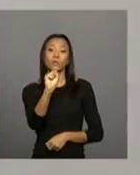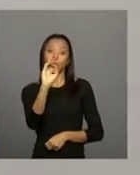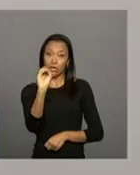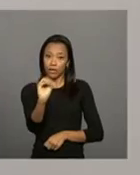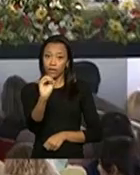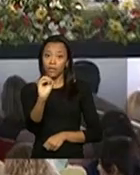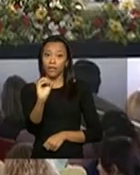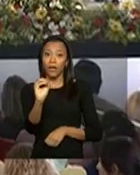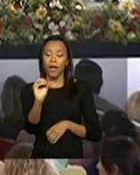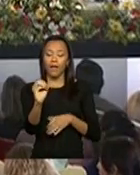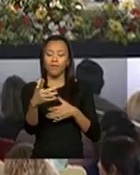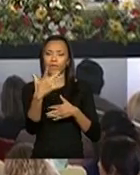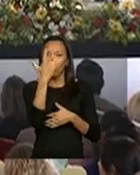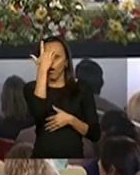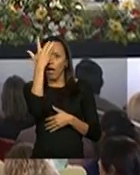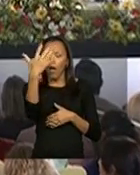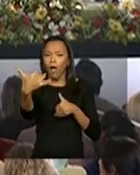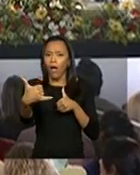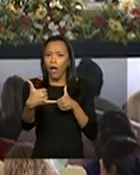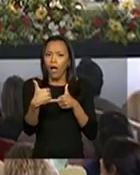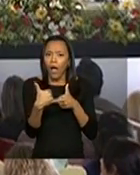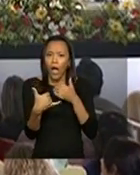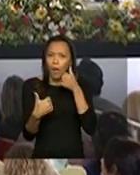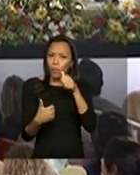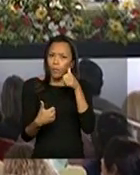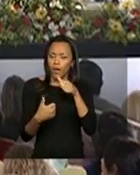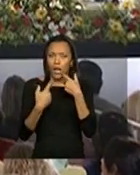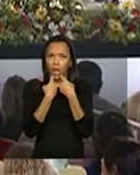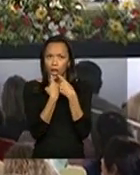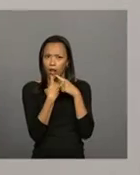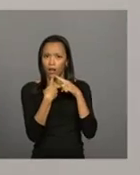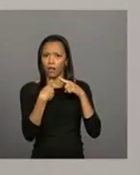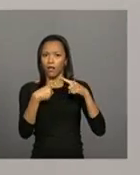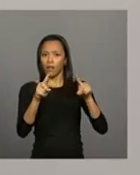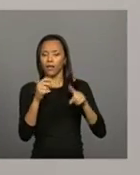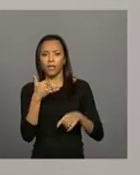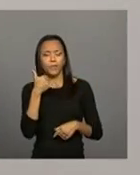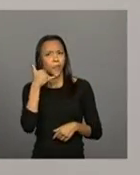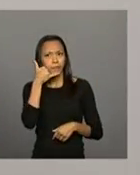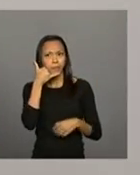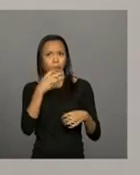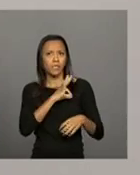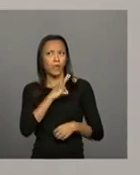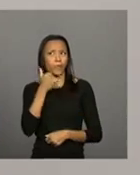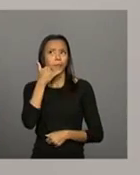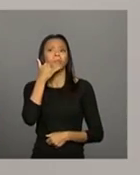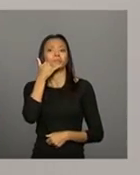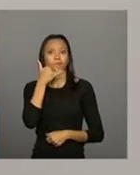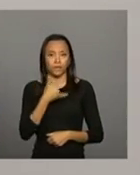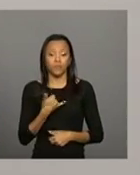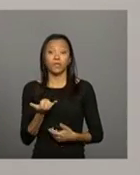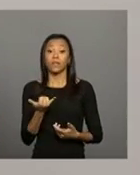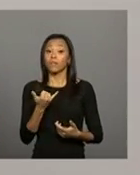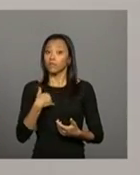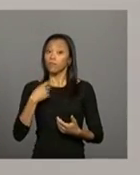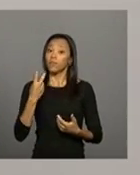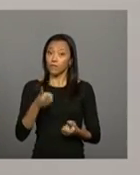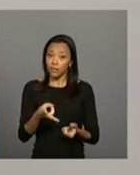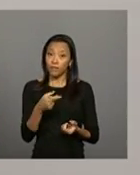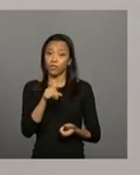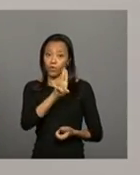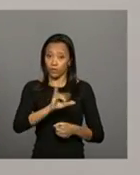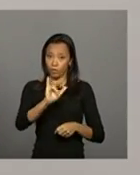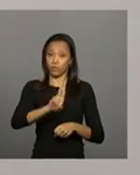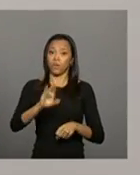a mulher da denúncia. E o que nós queremos garantir é a proteção da mulher até para denunciar.